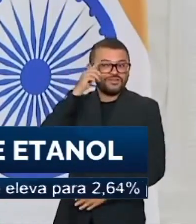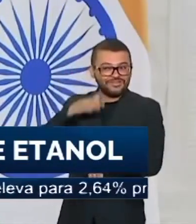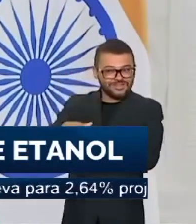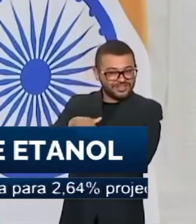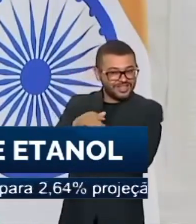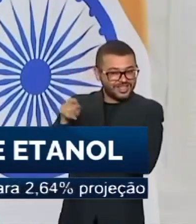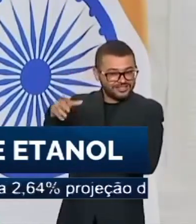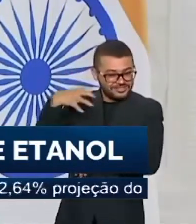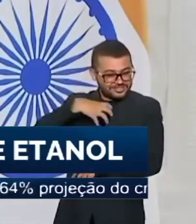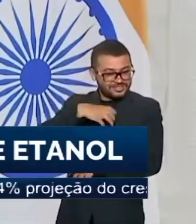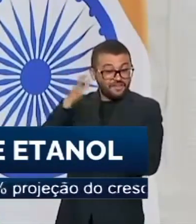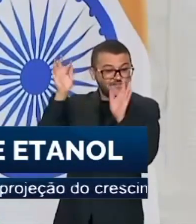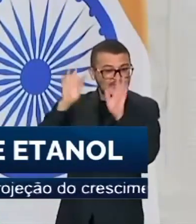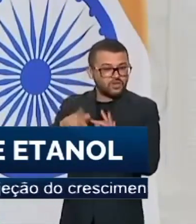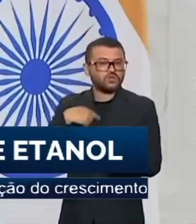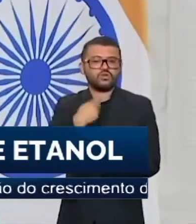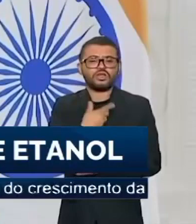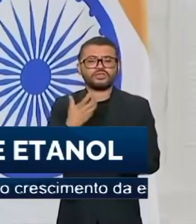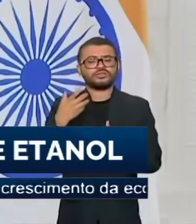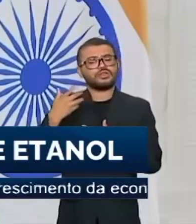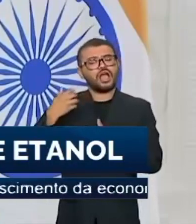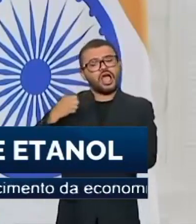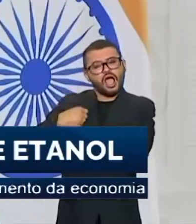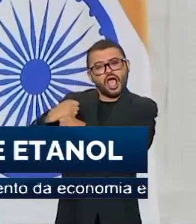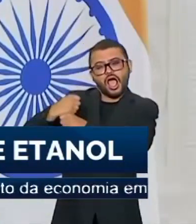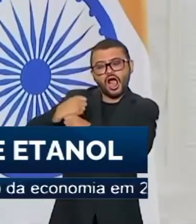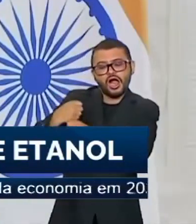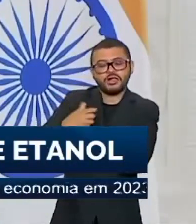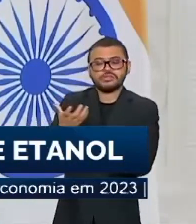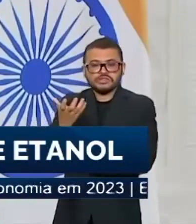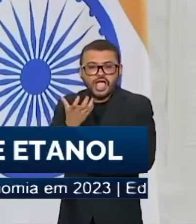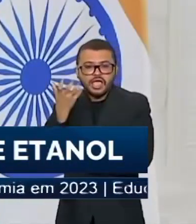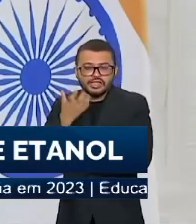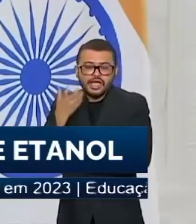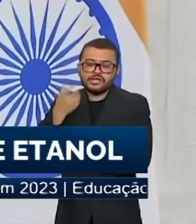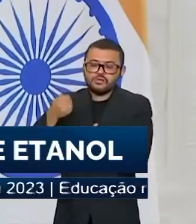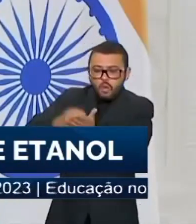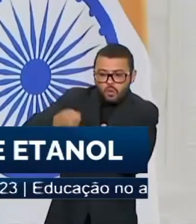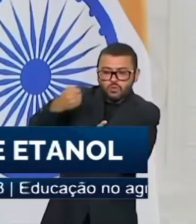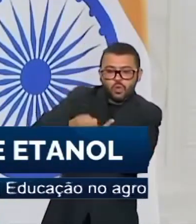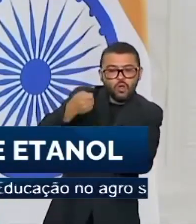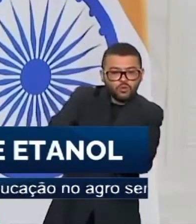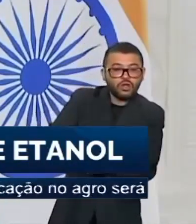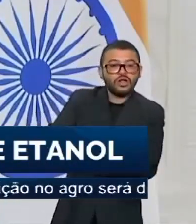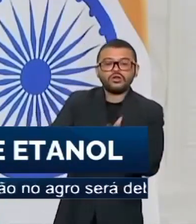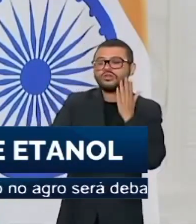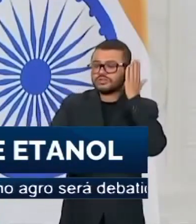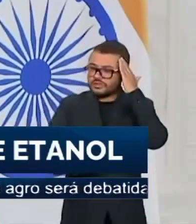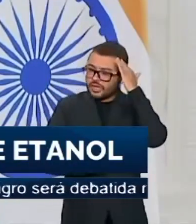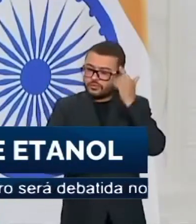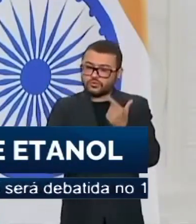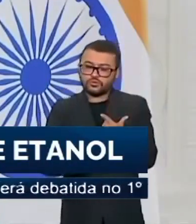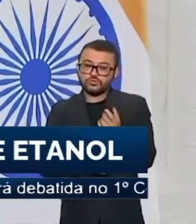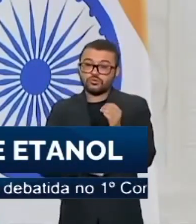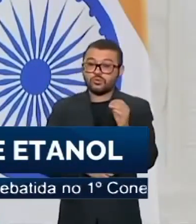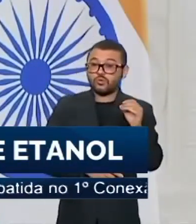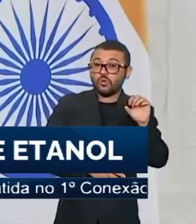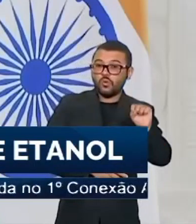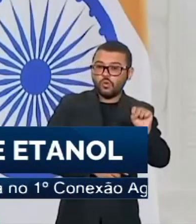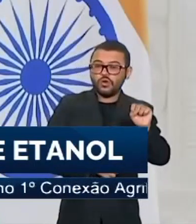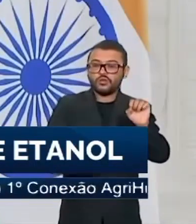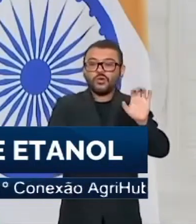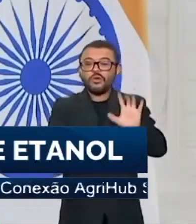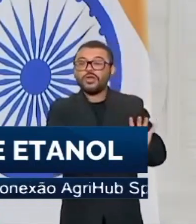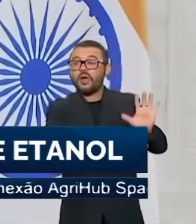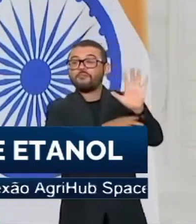porque é uma coisa que a gente vem brigando. Eu lembro que em 2008 a União Europeia dizia que ia